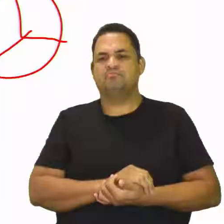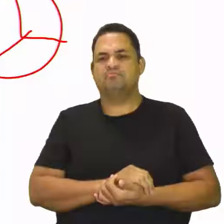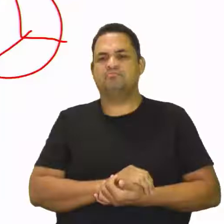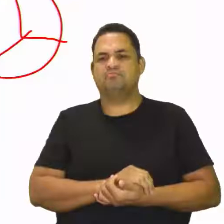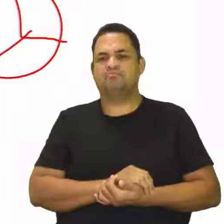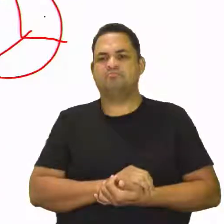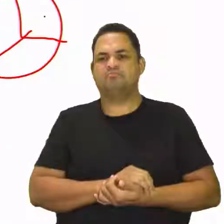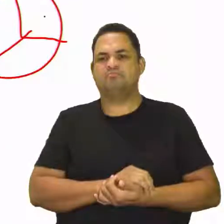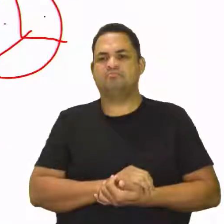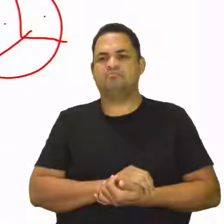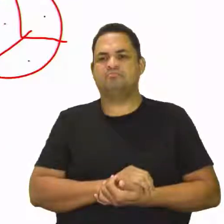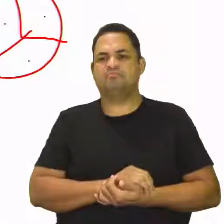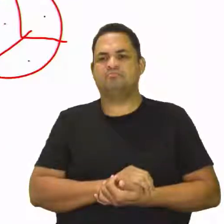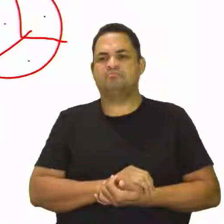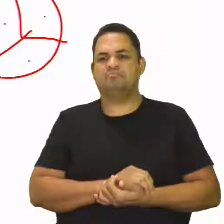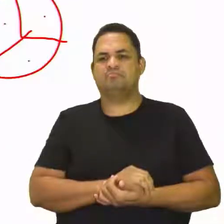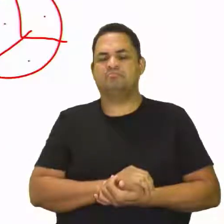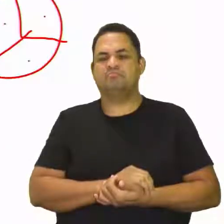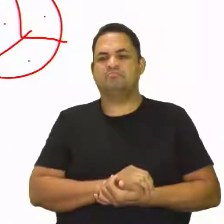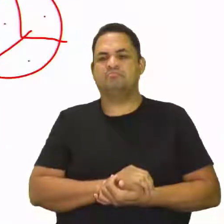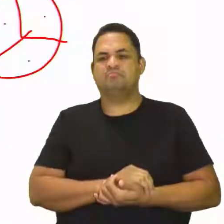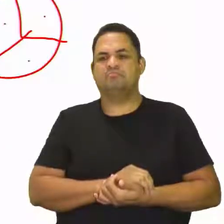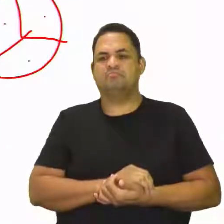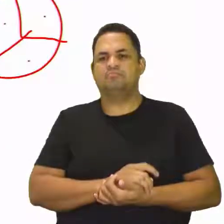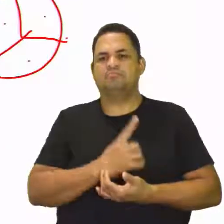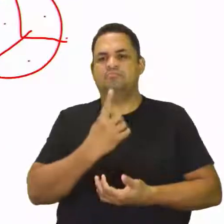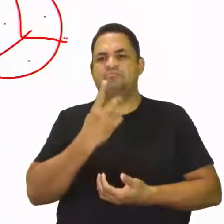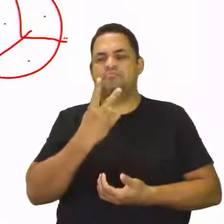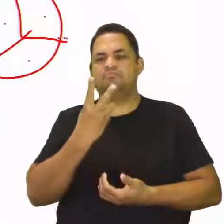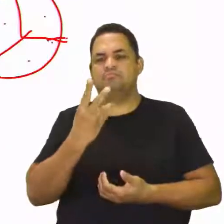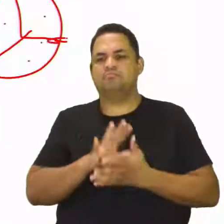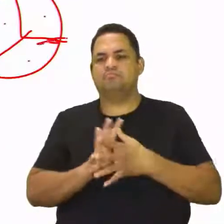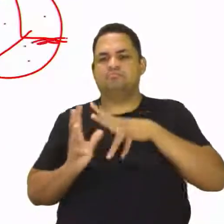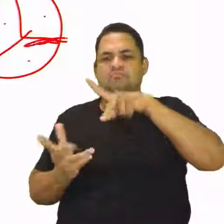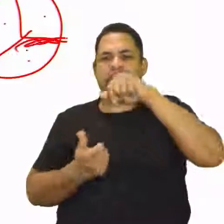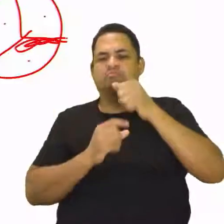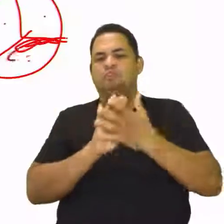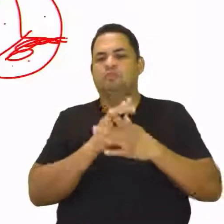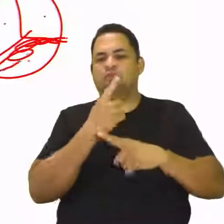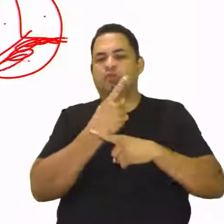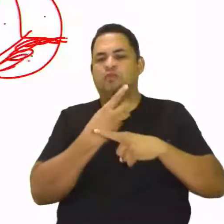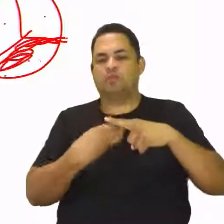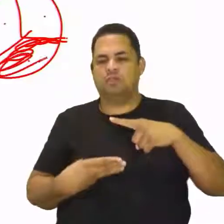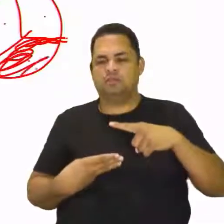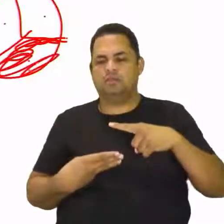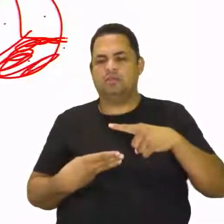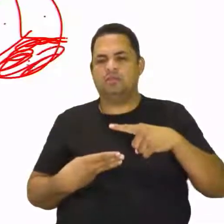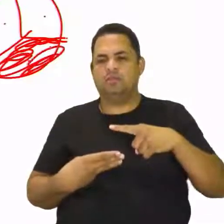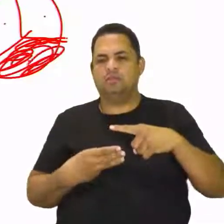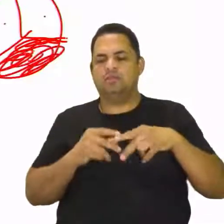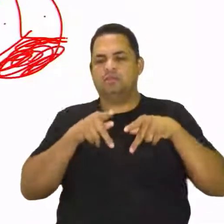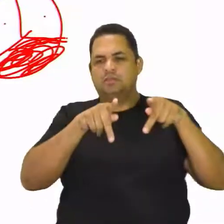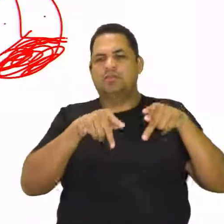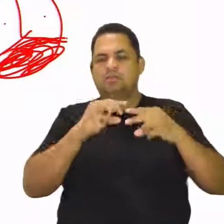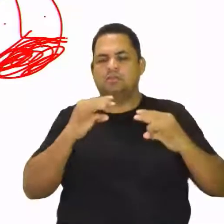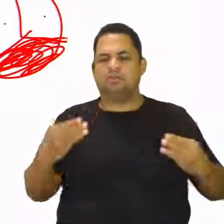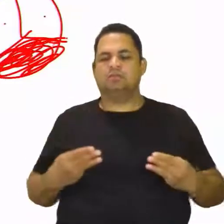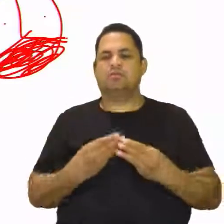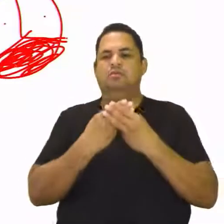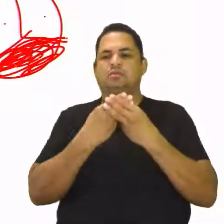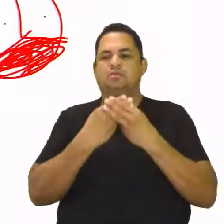Aqui. 1, 2, 3. Pelo mundo, 1/3 dessa população